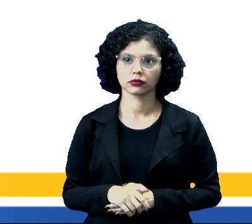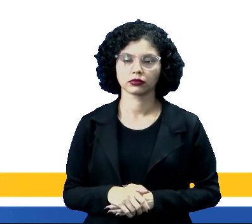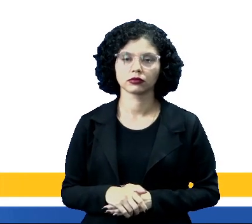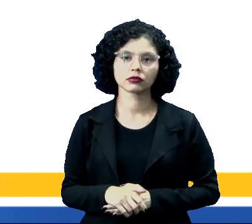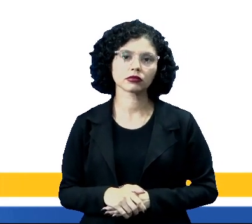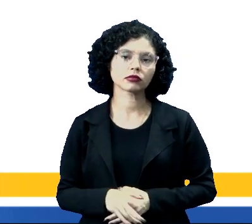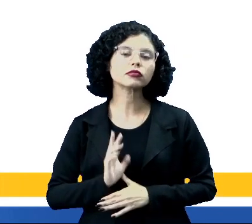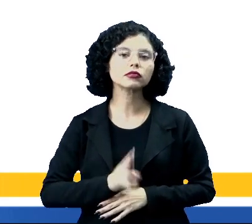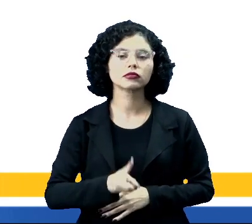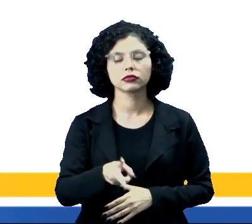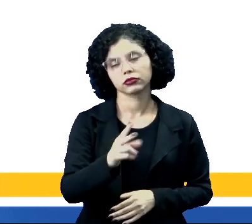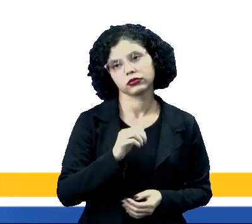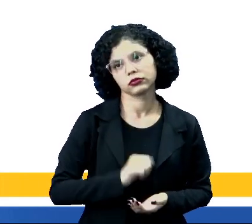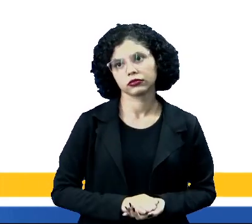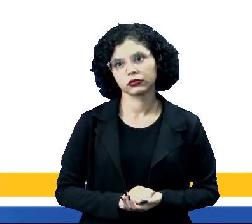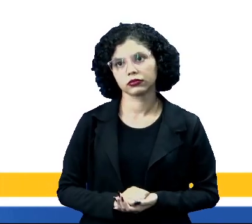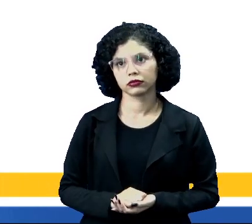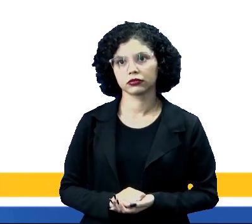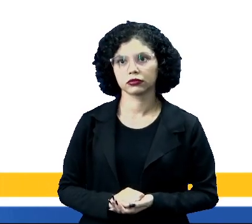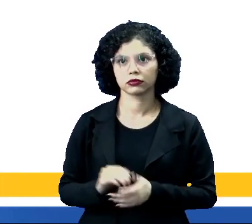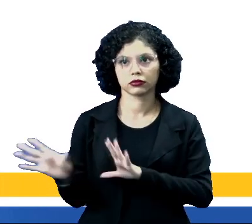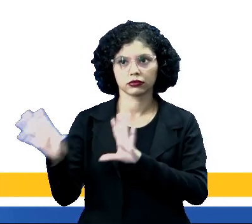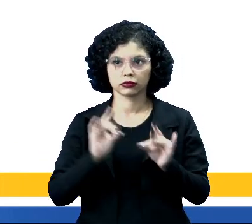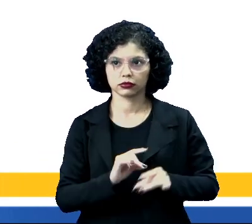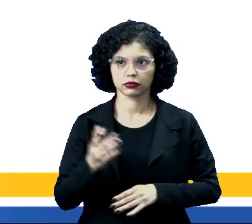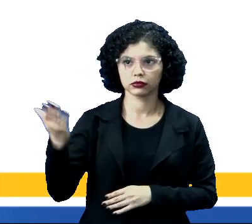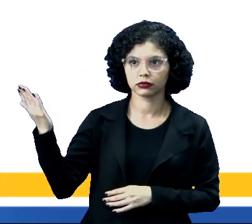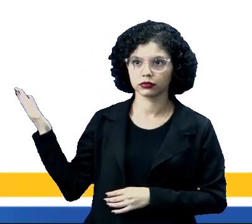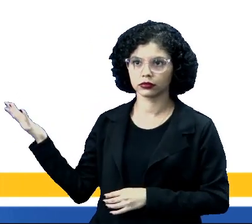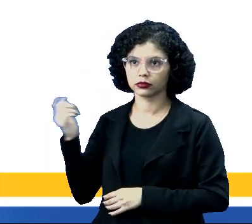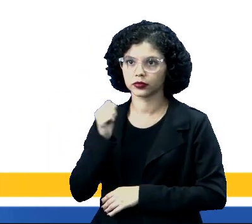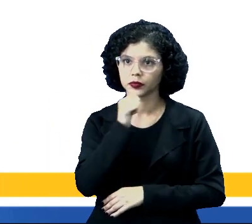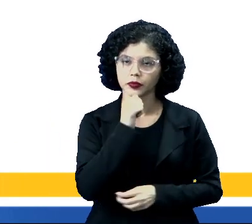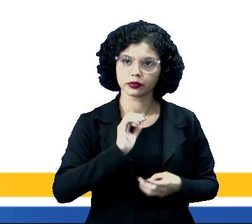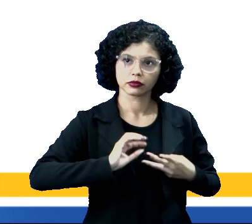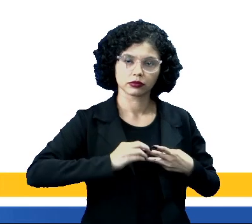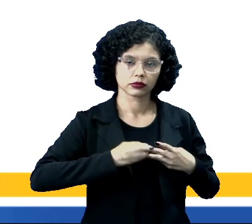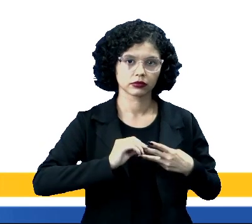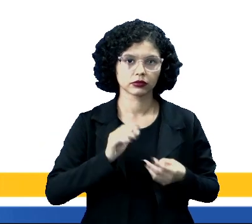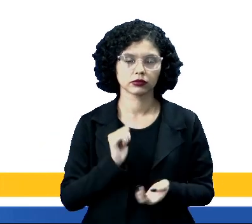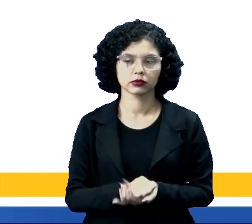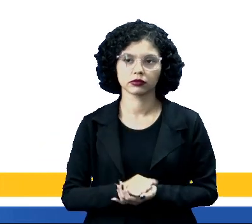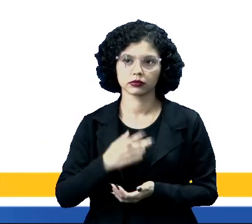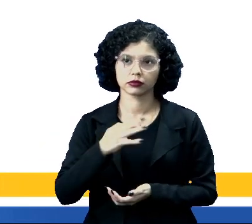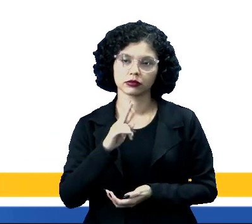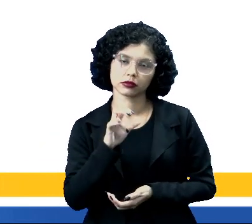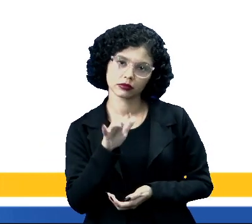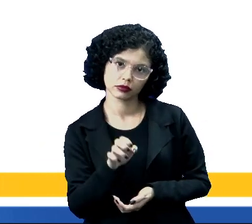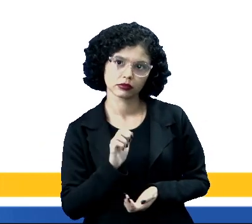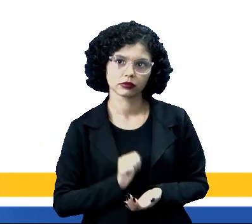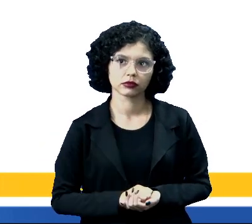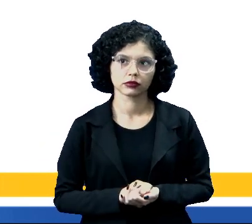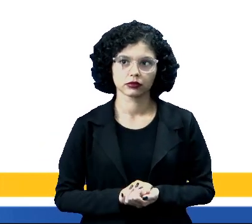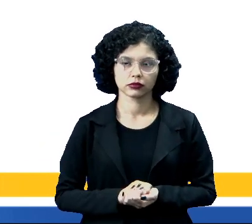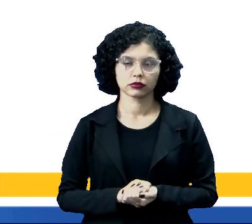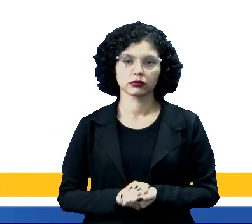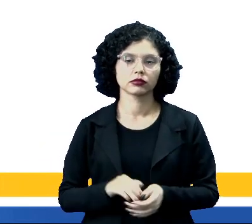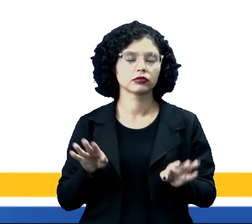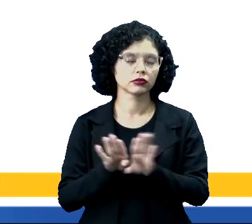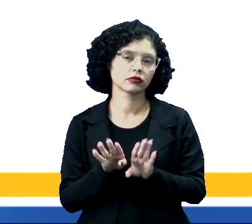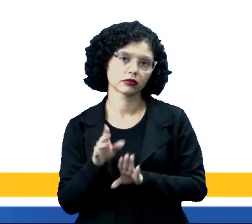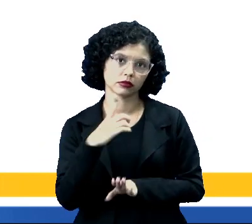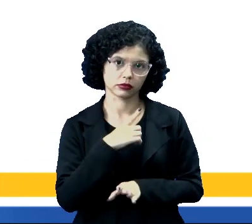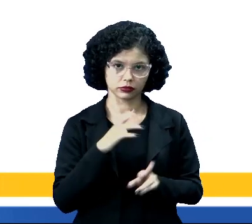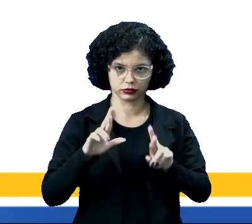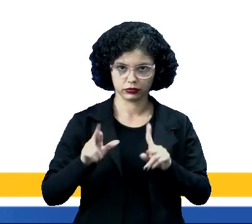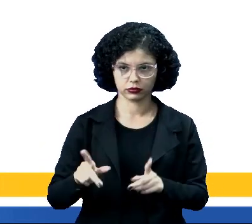E aí, para a gente continuar, vale a gente trazer também que além de célula procarionte e eucarionte, nós também